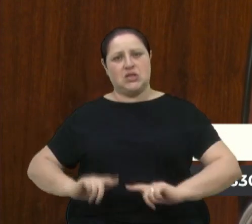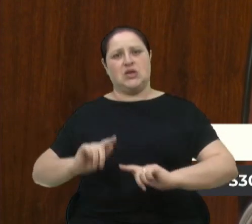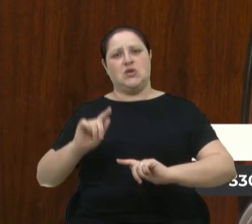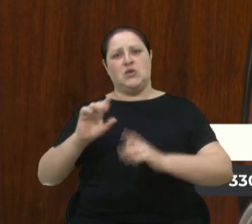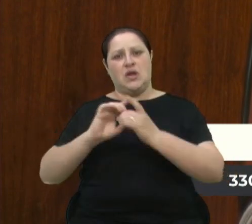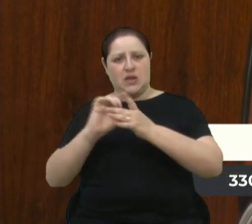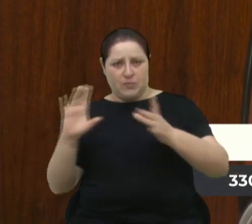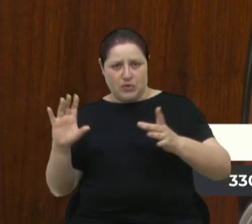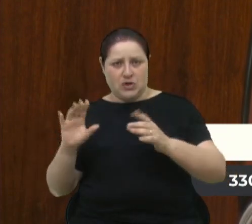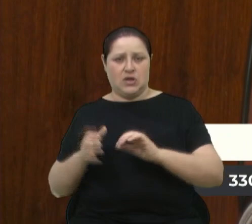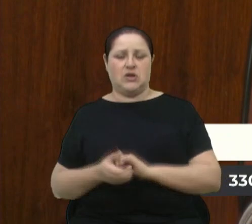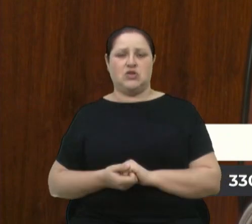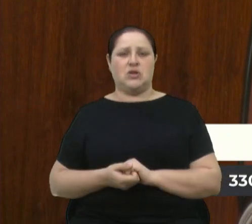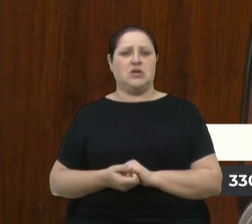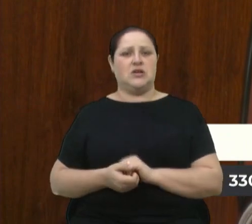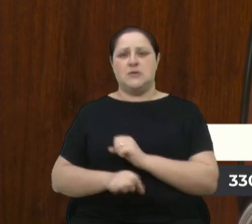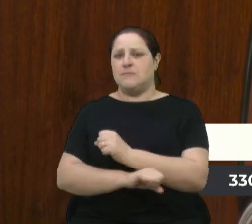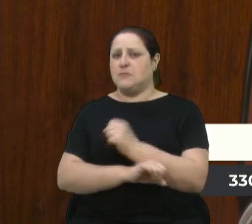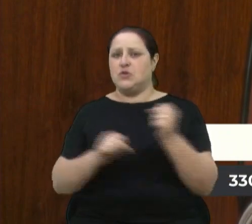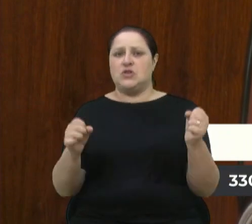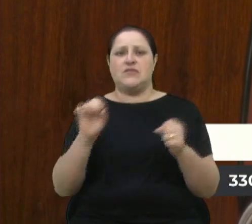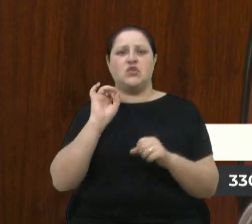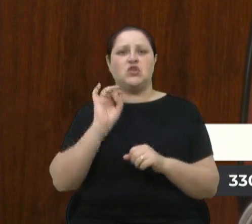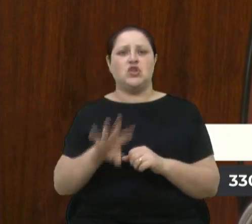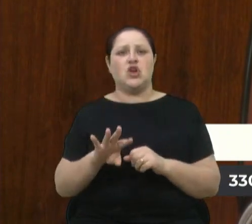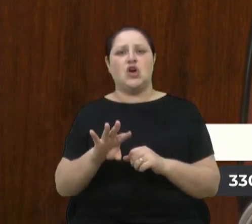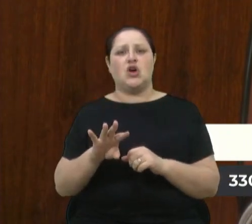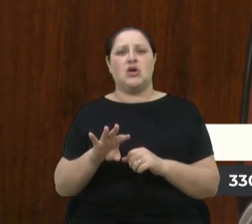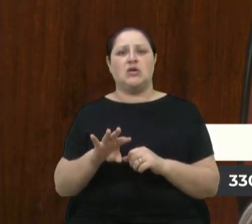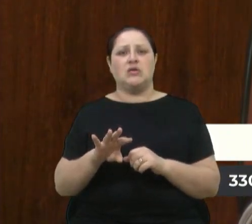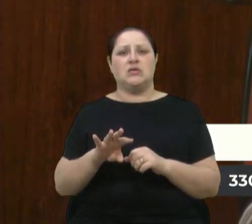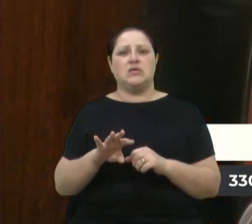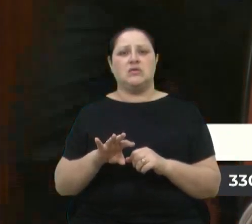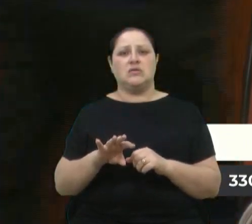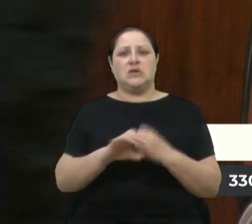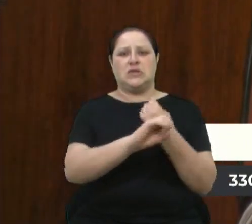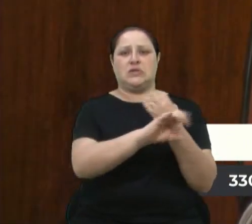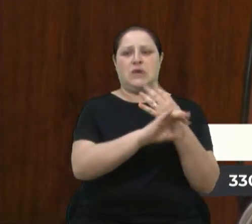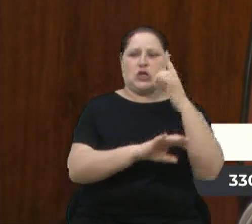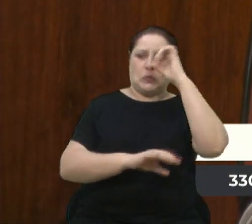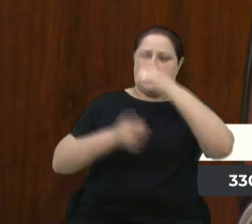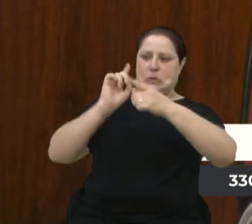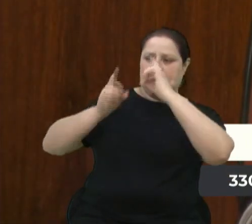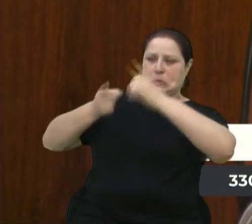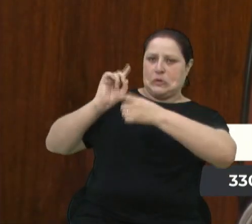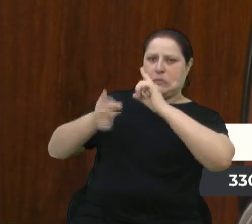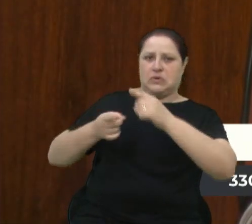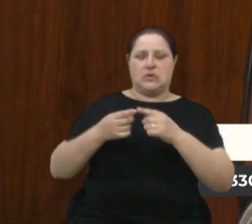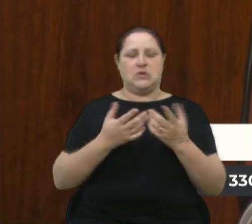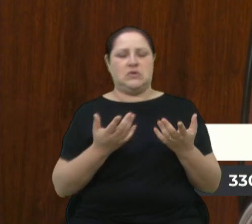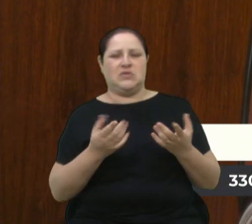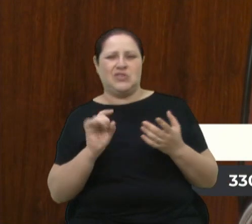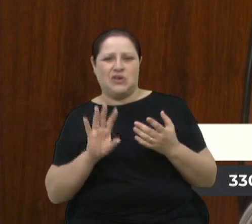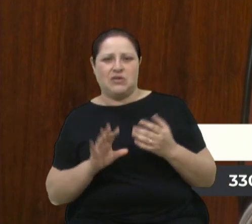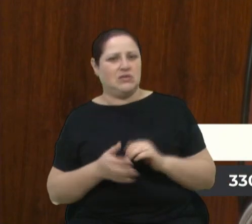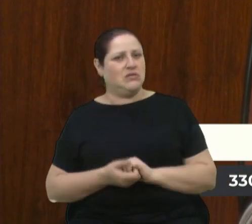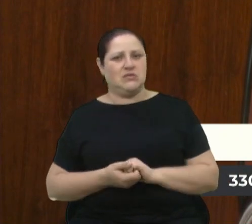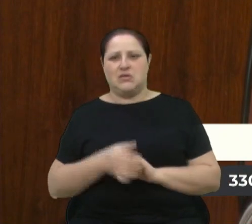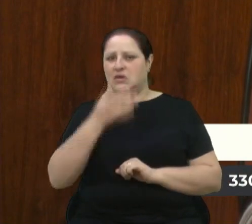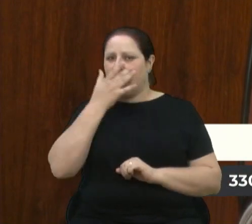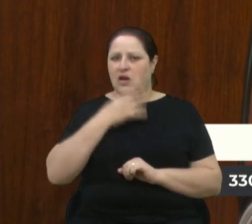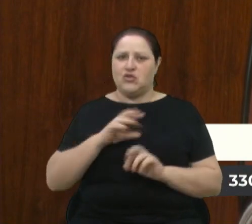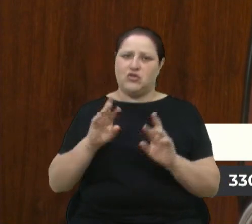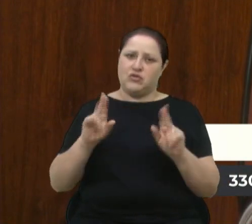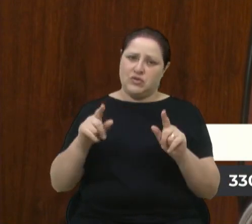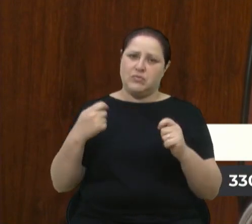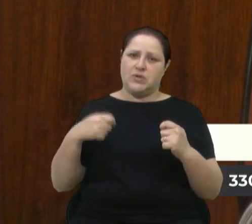democráticas. Não é possível só vir ordem de cima. Agora vou ter que, acho diferente de todo mundo, vou ter que fazer